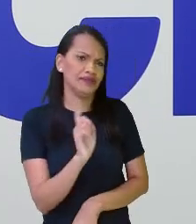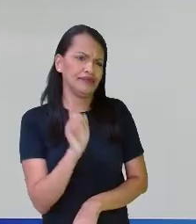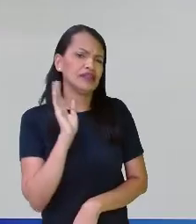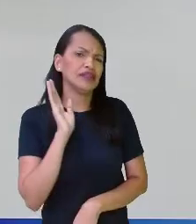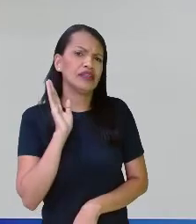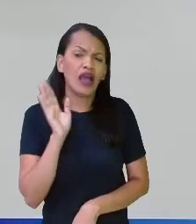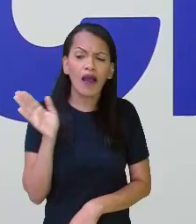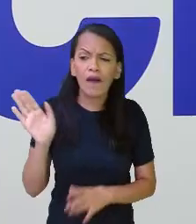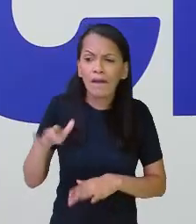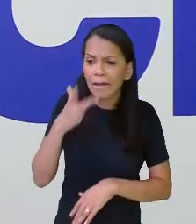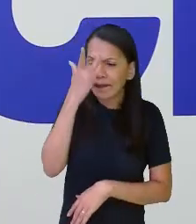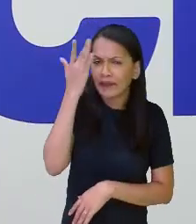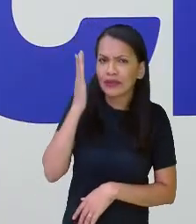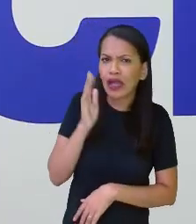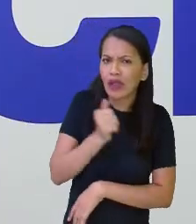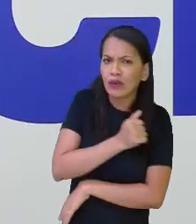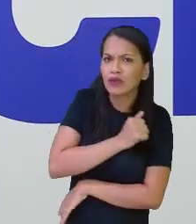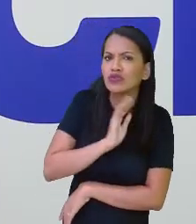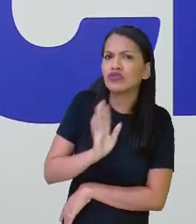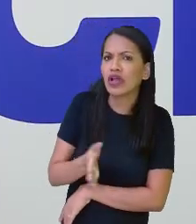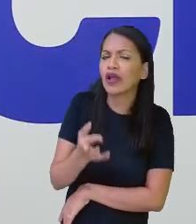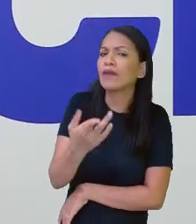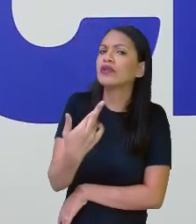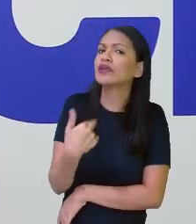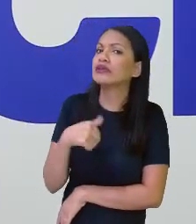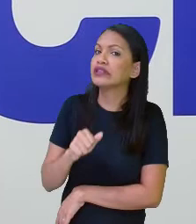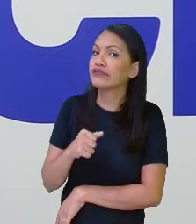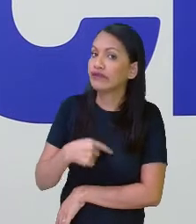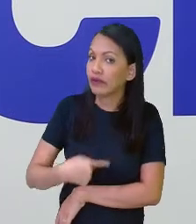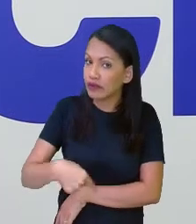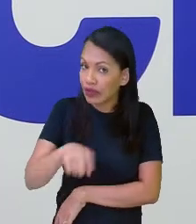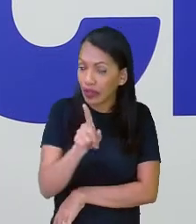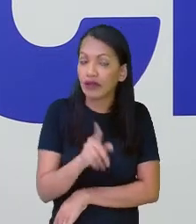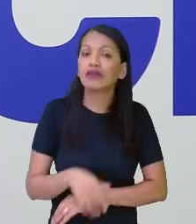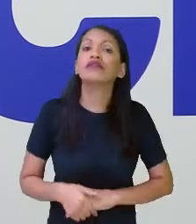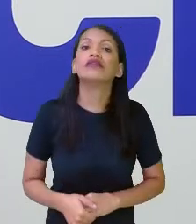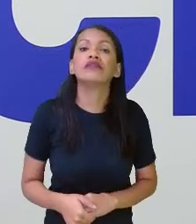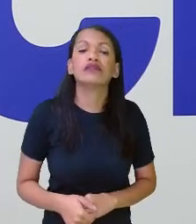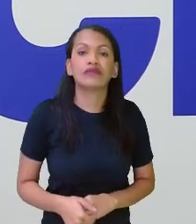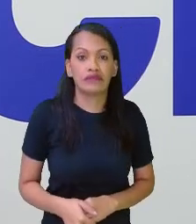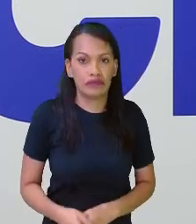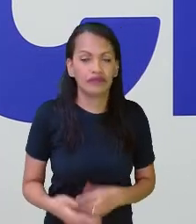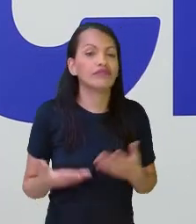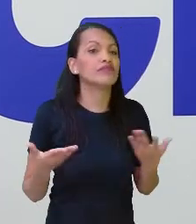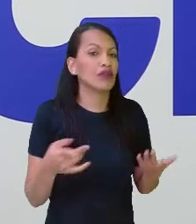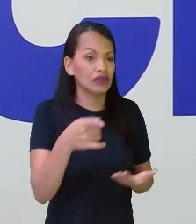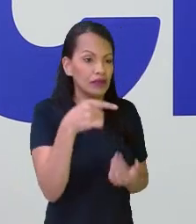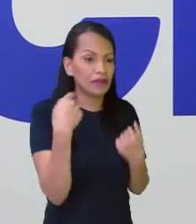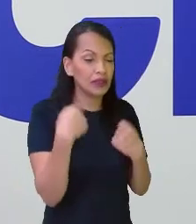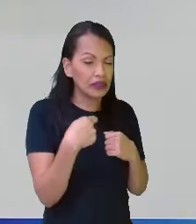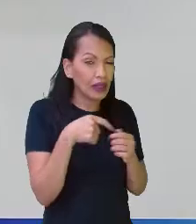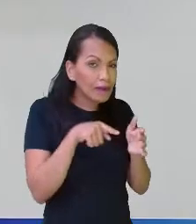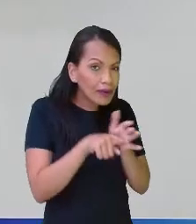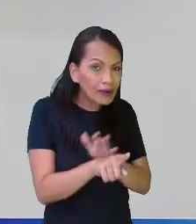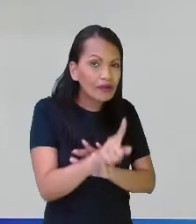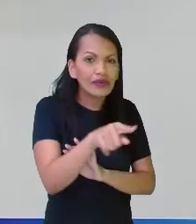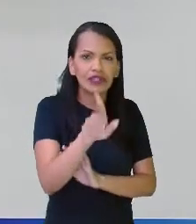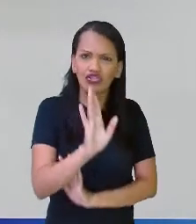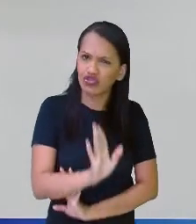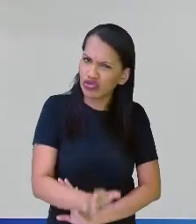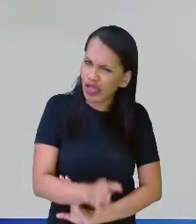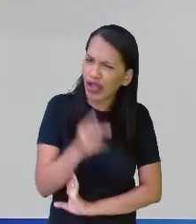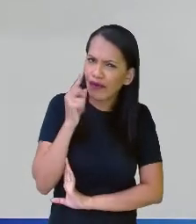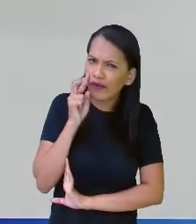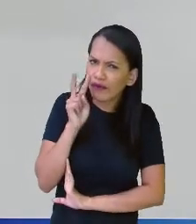teatro? Ainda não. Ainda não, a gente está aqui esperando, então, tá? reforça a pergunta. Você já foi ao teatro? A gente quer saber, vocês já foram ao teatro? Vocês já